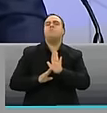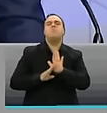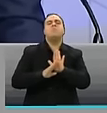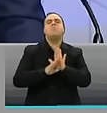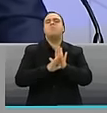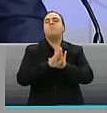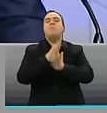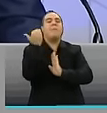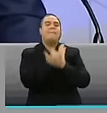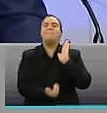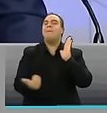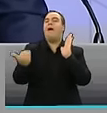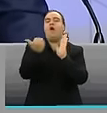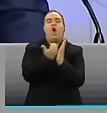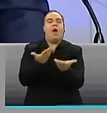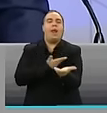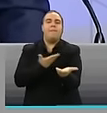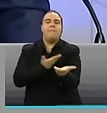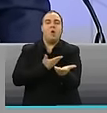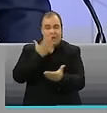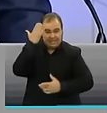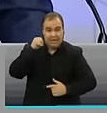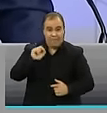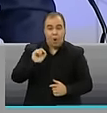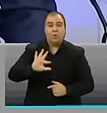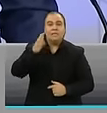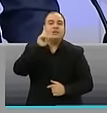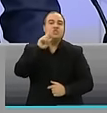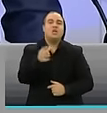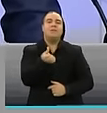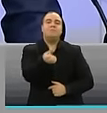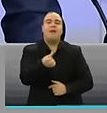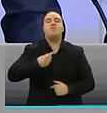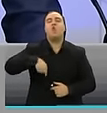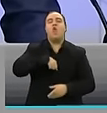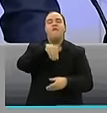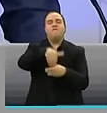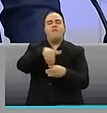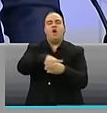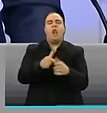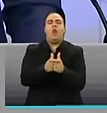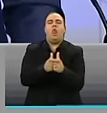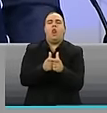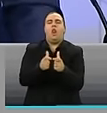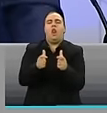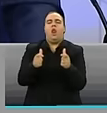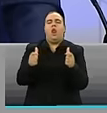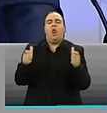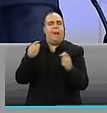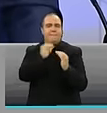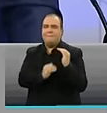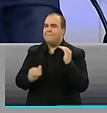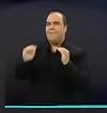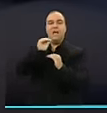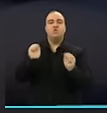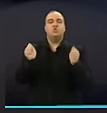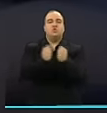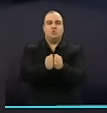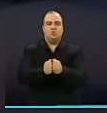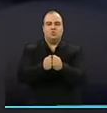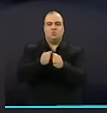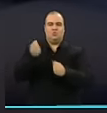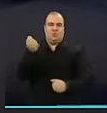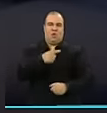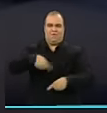aí, amigos. Sabe o que vai acontecer a punição no dia 6? Nós teremos mais votos que todos esses canalhas juntos.